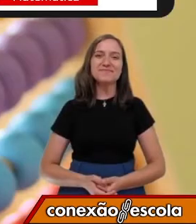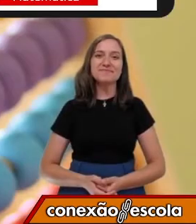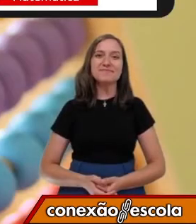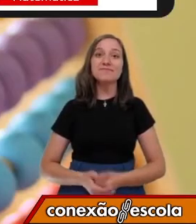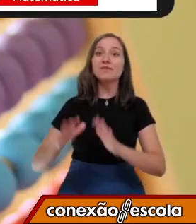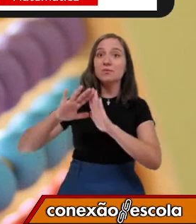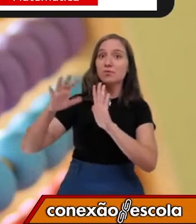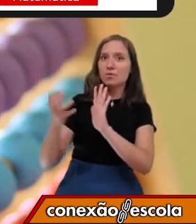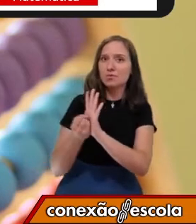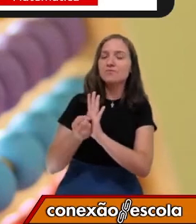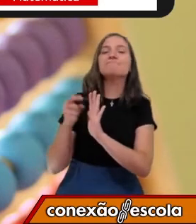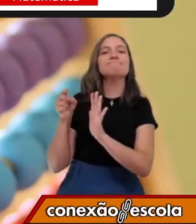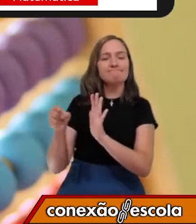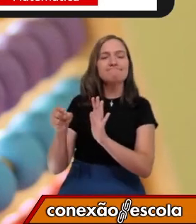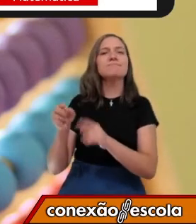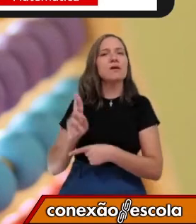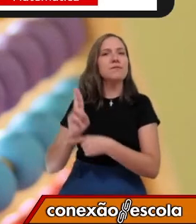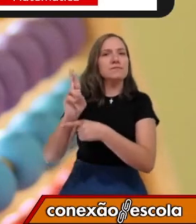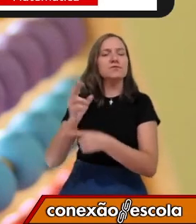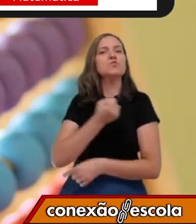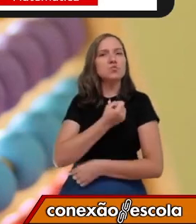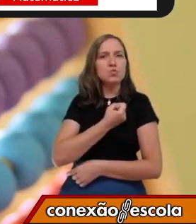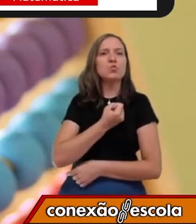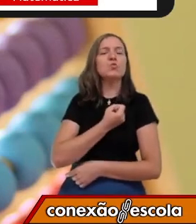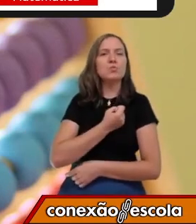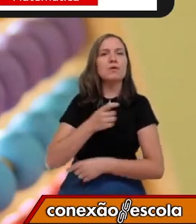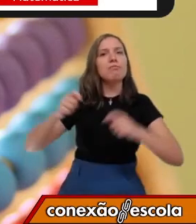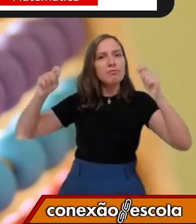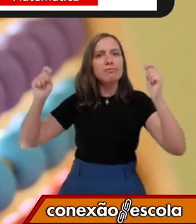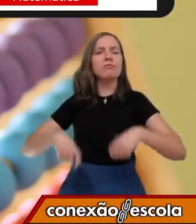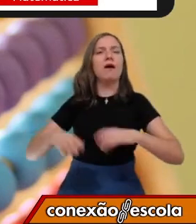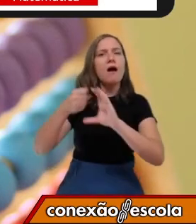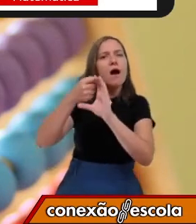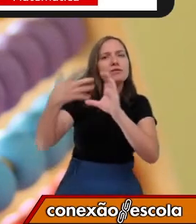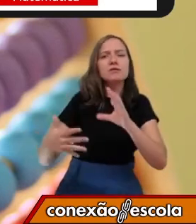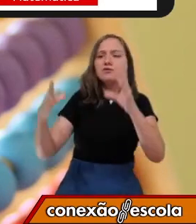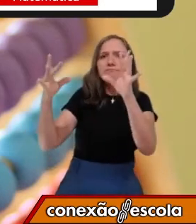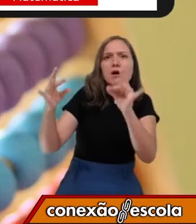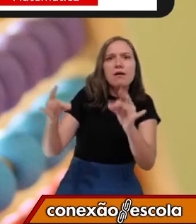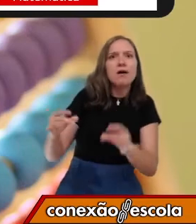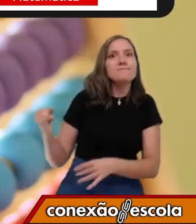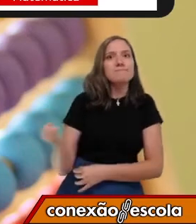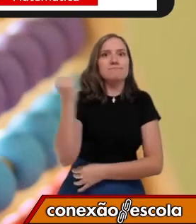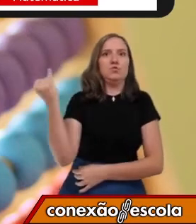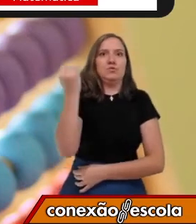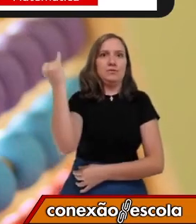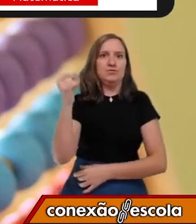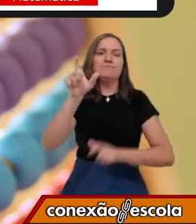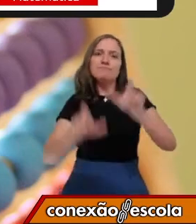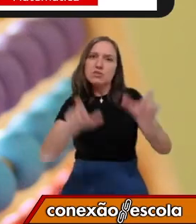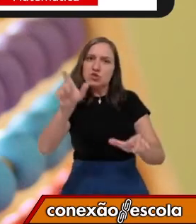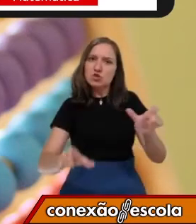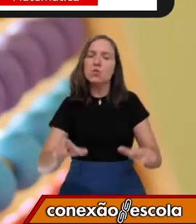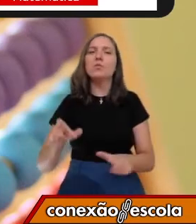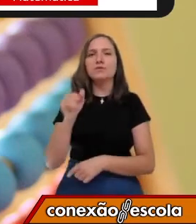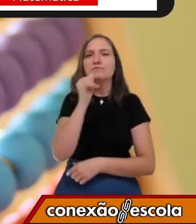Os códigos representam um conjunto numérico capaz de caracterizar algo de importante para as pessoas, como